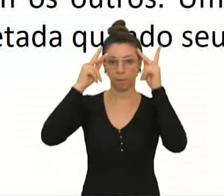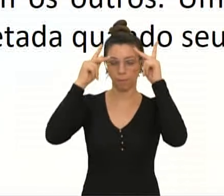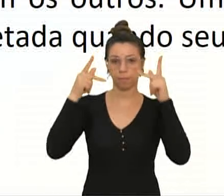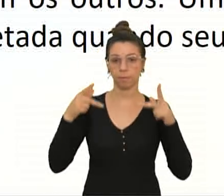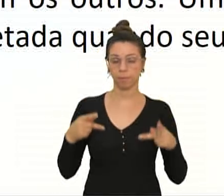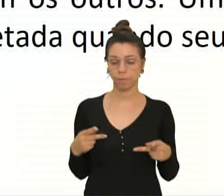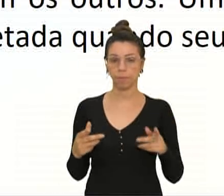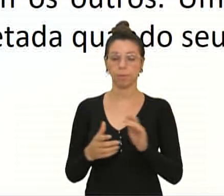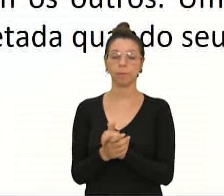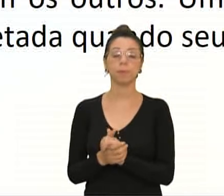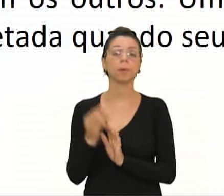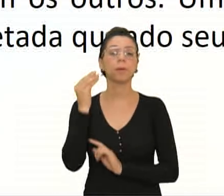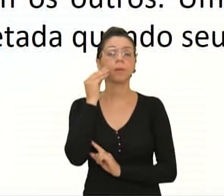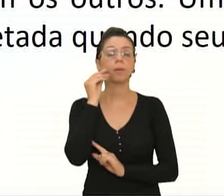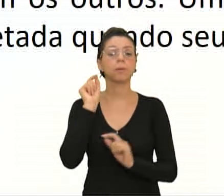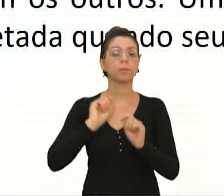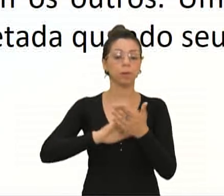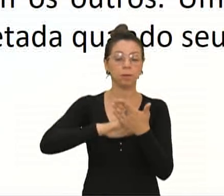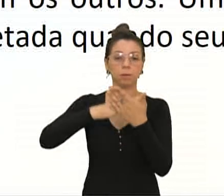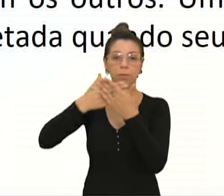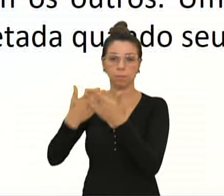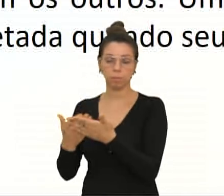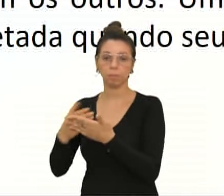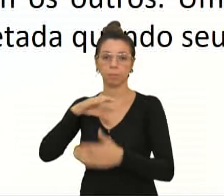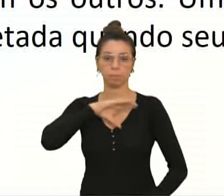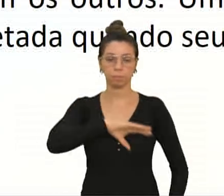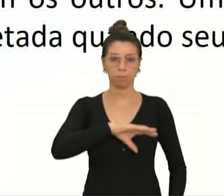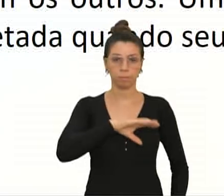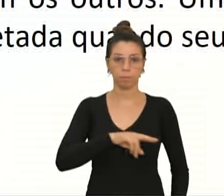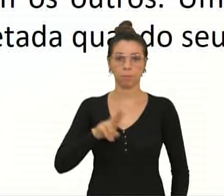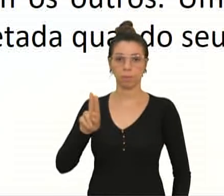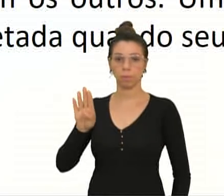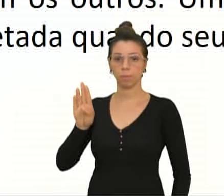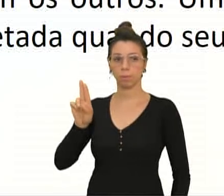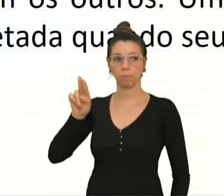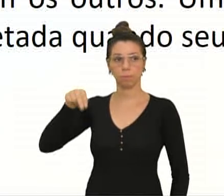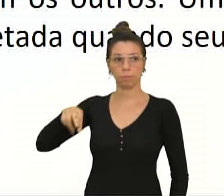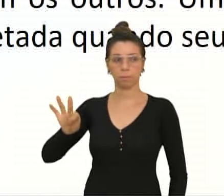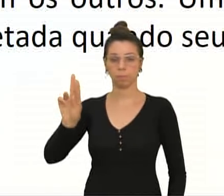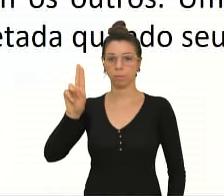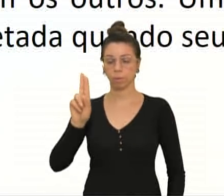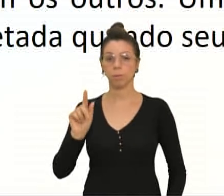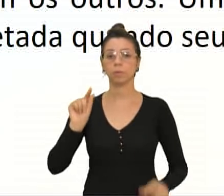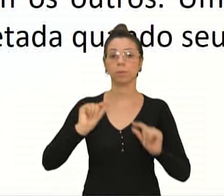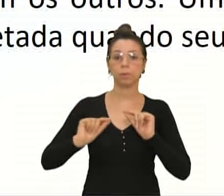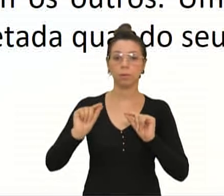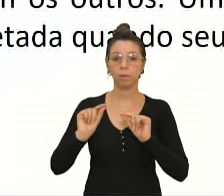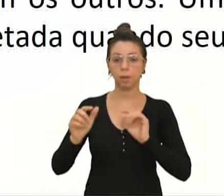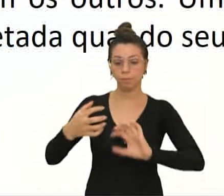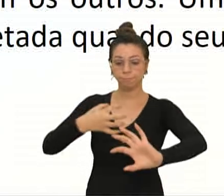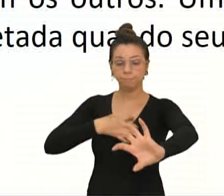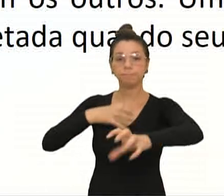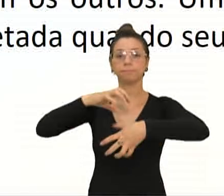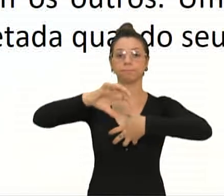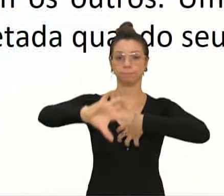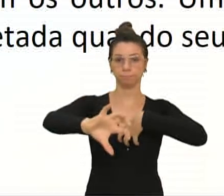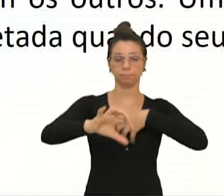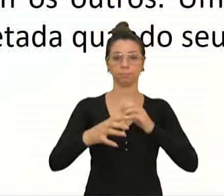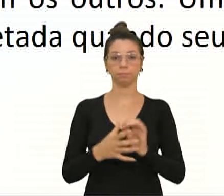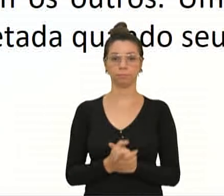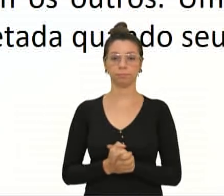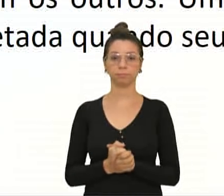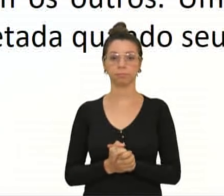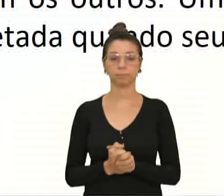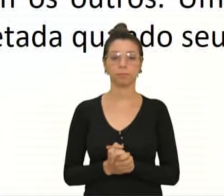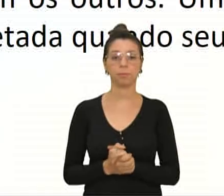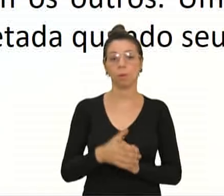na tentativa de tradução para o português. O Ubuntu seria a humanidade para com os outros. Tá?